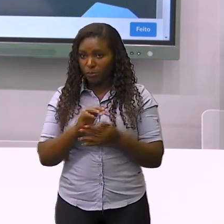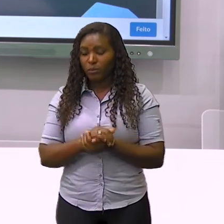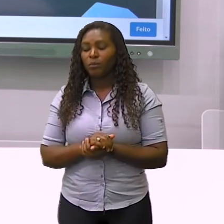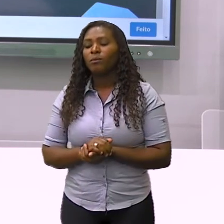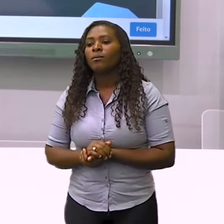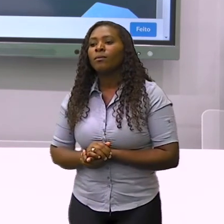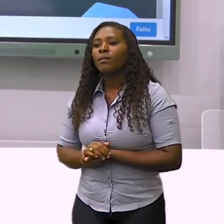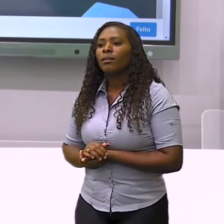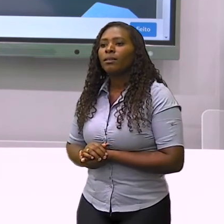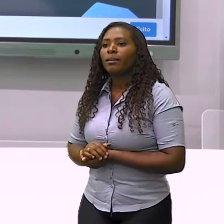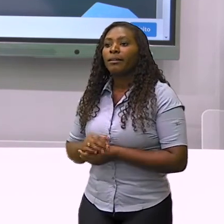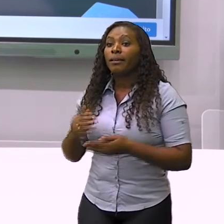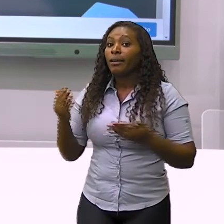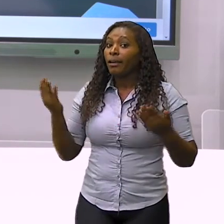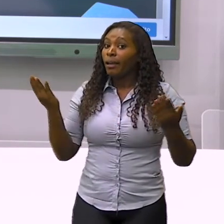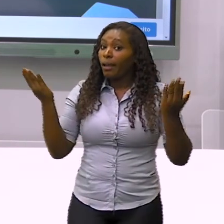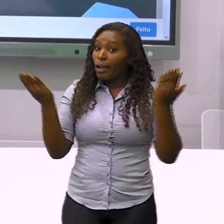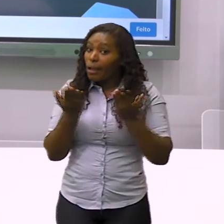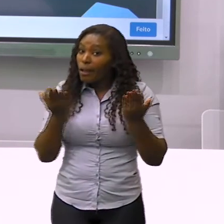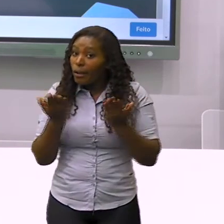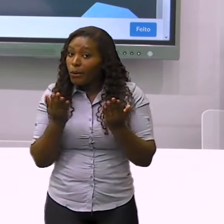raiz 7.